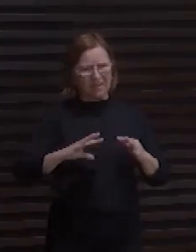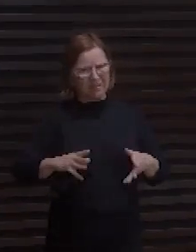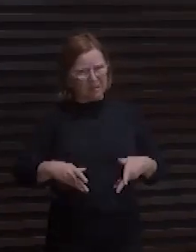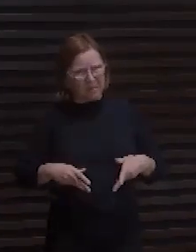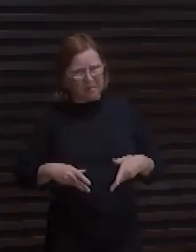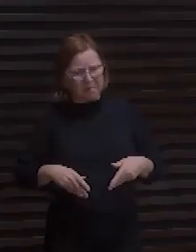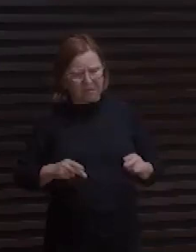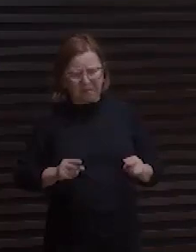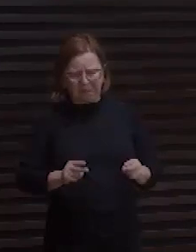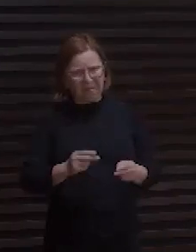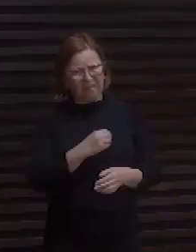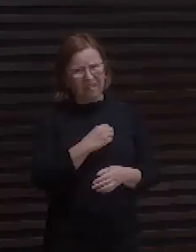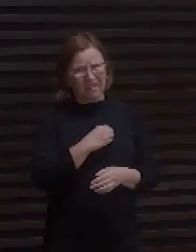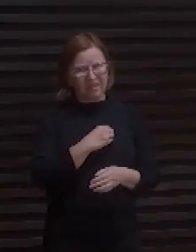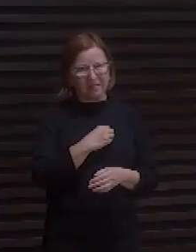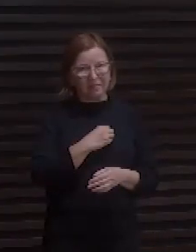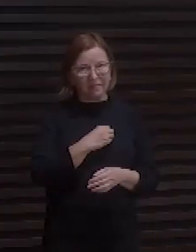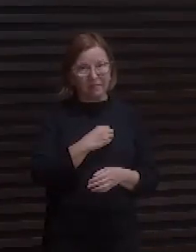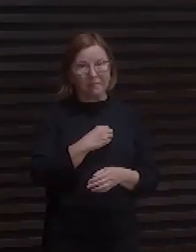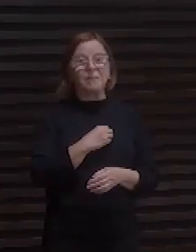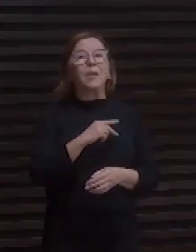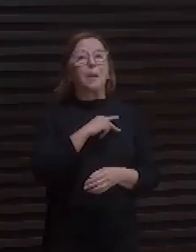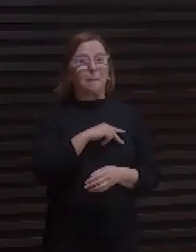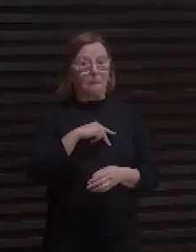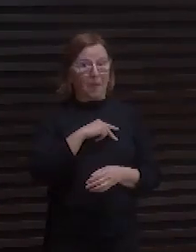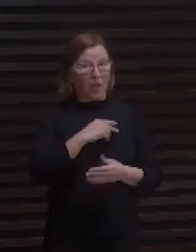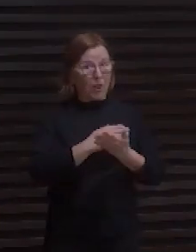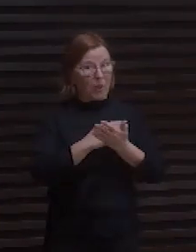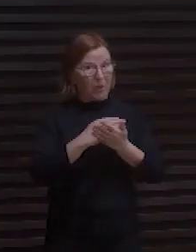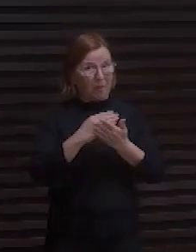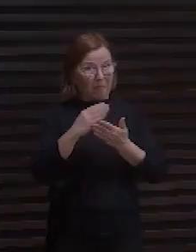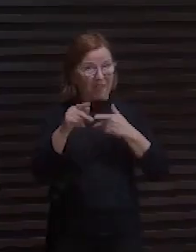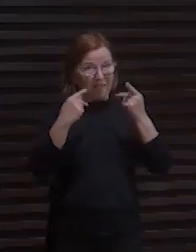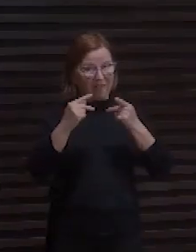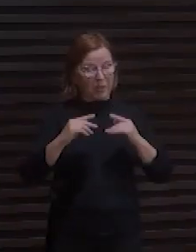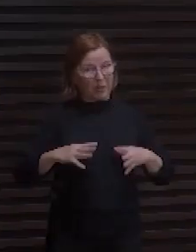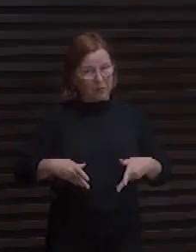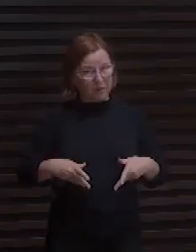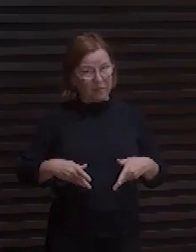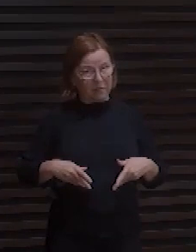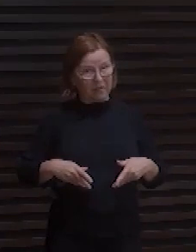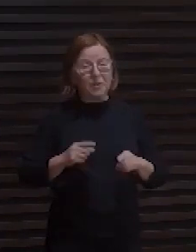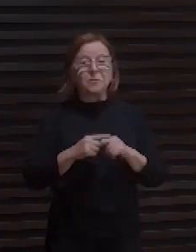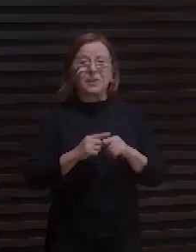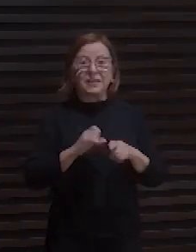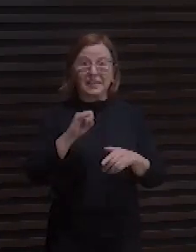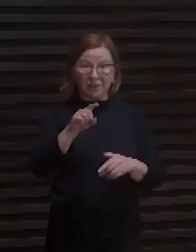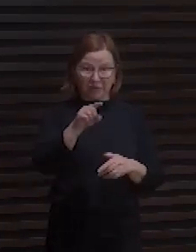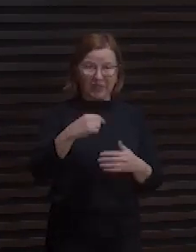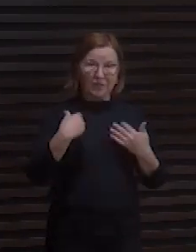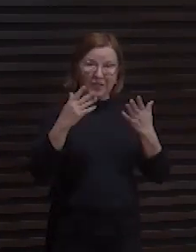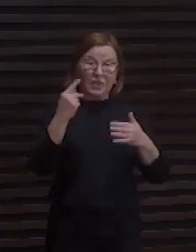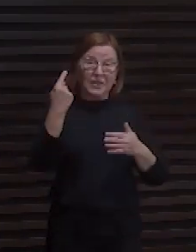pecado. Aqui ele começa pelo corpo, porque se você estiver oferecendo o seu corpo como sacrifício vivo, santo e agradável a